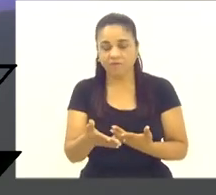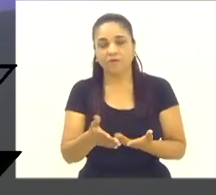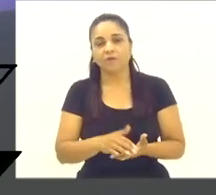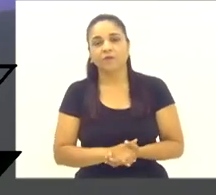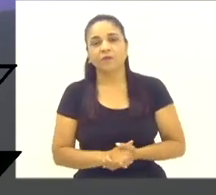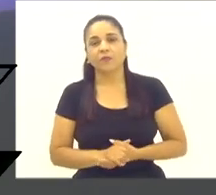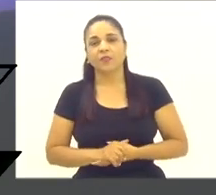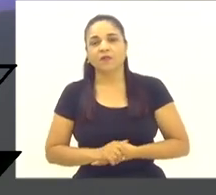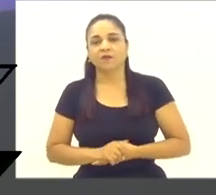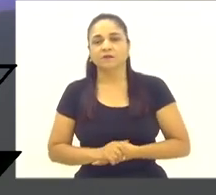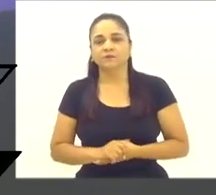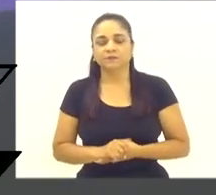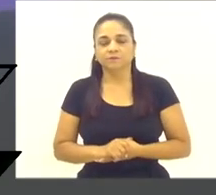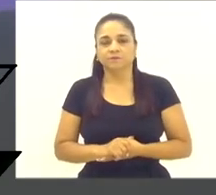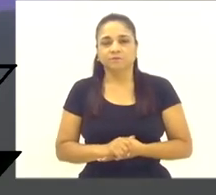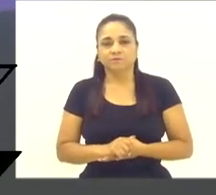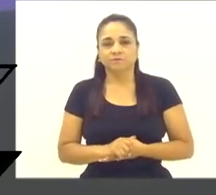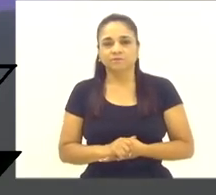agressivo